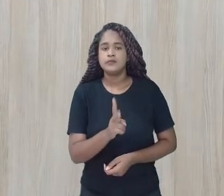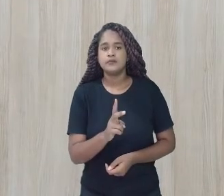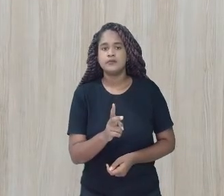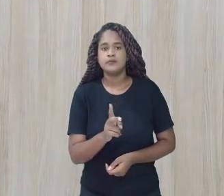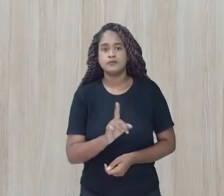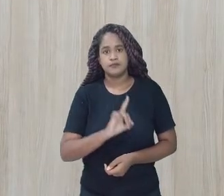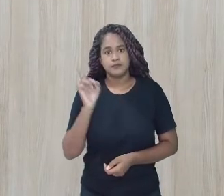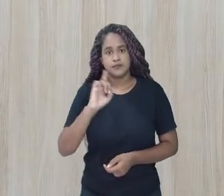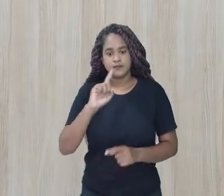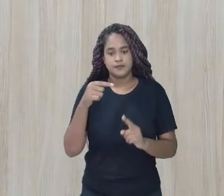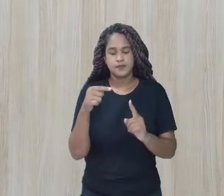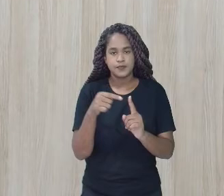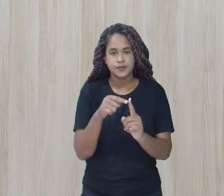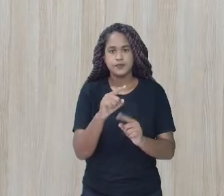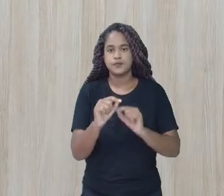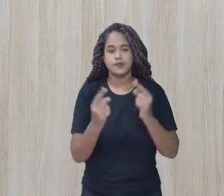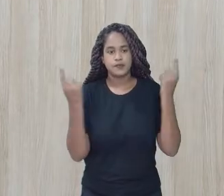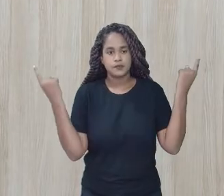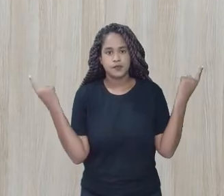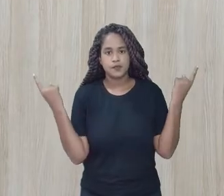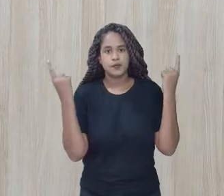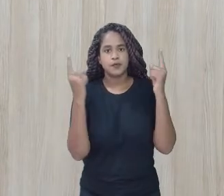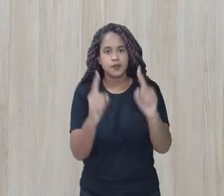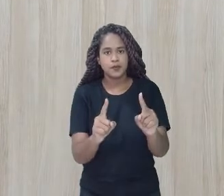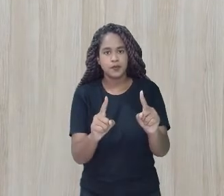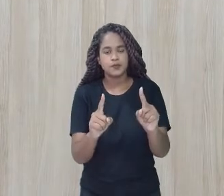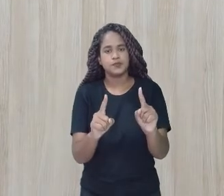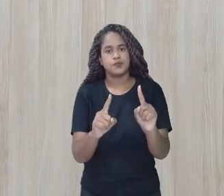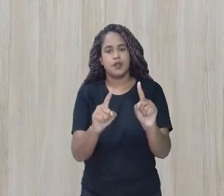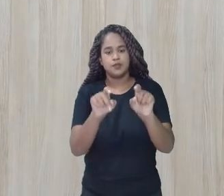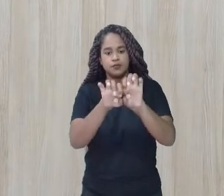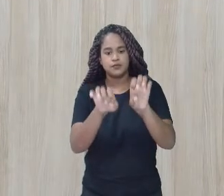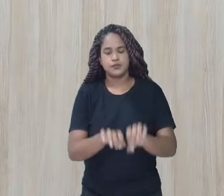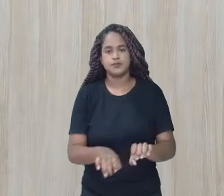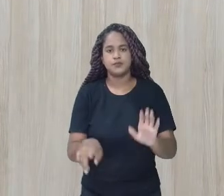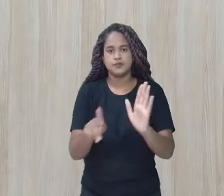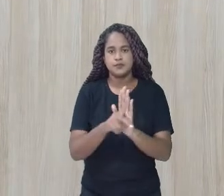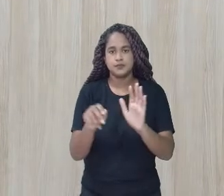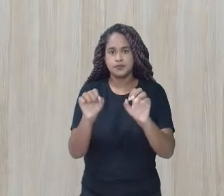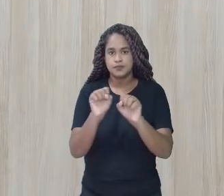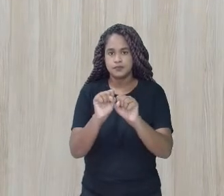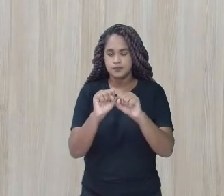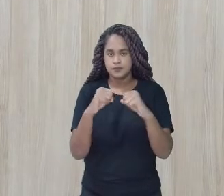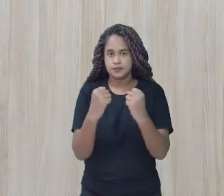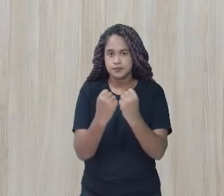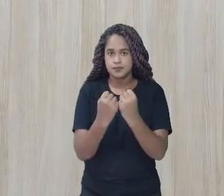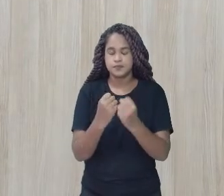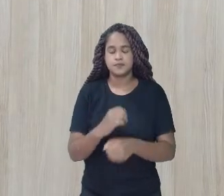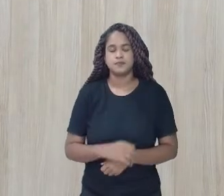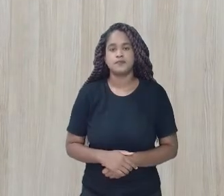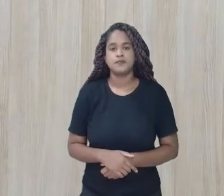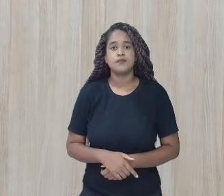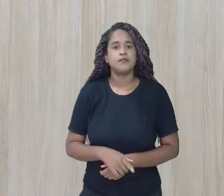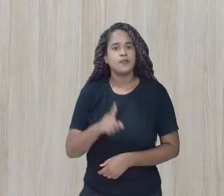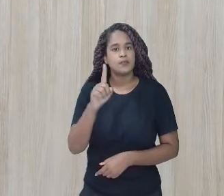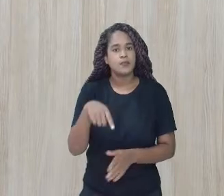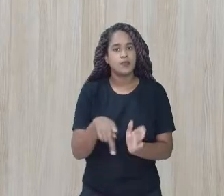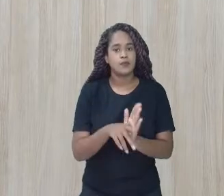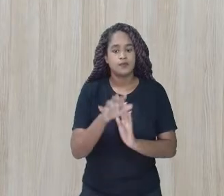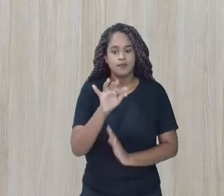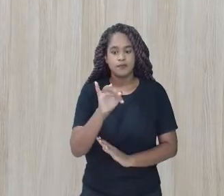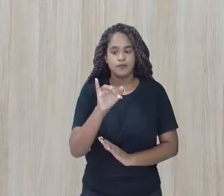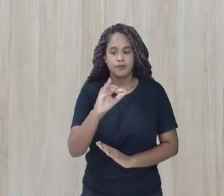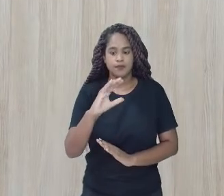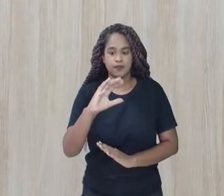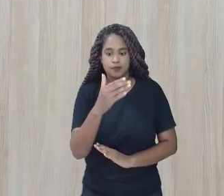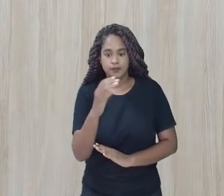imposta dentro dessa distopia. Ela é uma obra de ficção científica por trazer esse lado distópico e